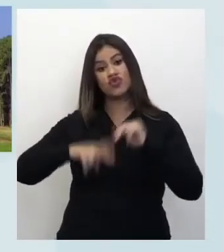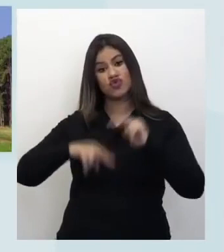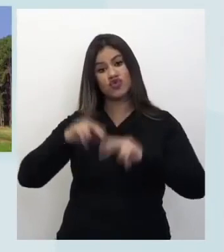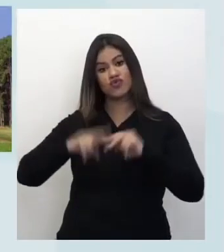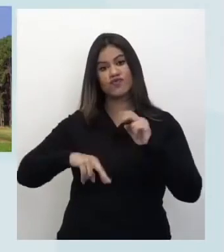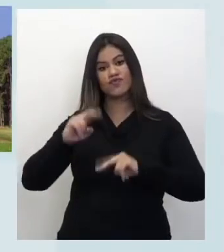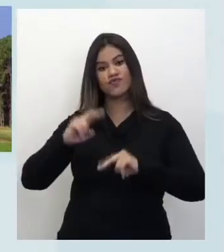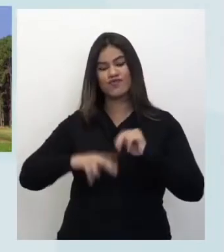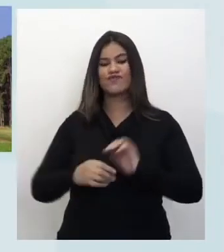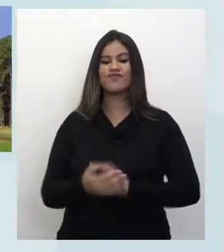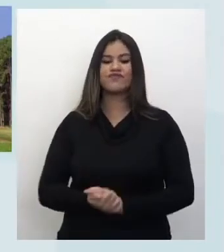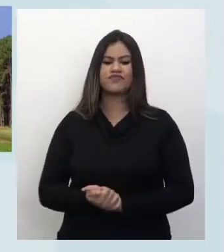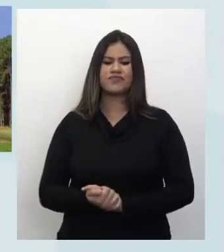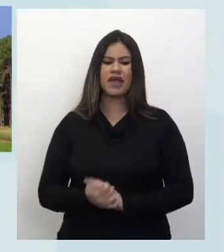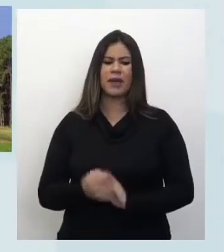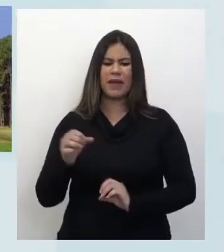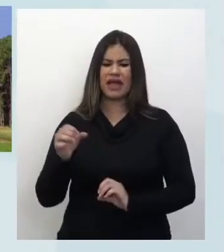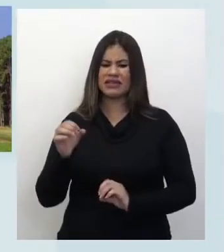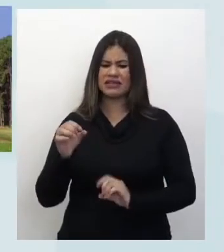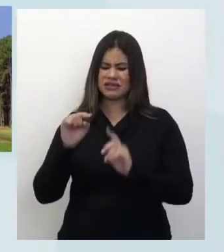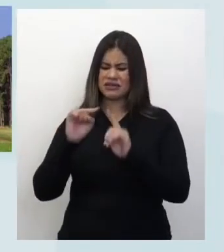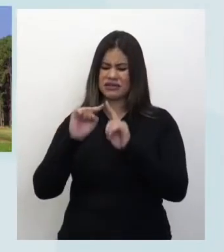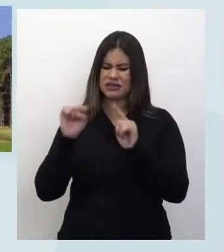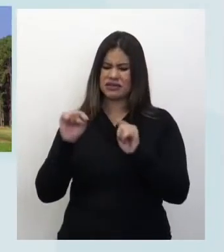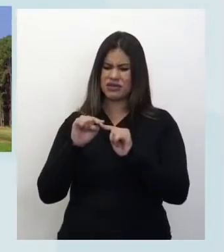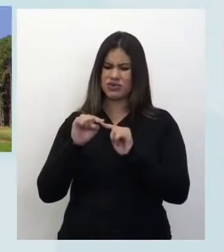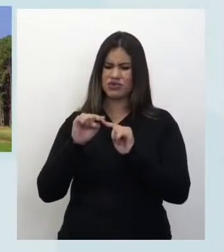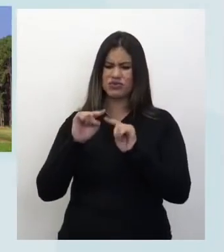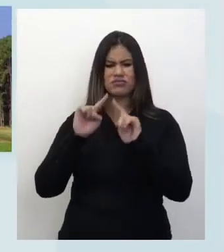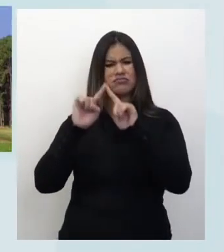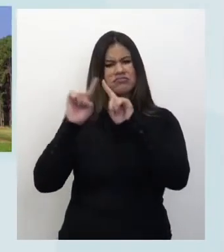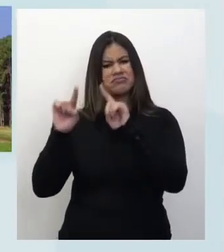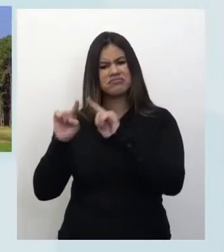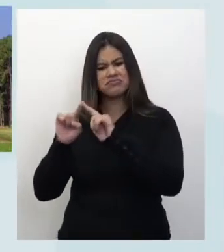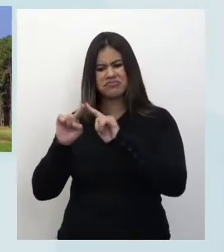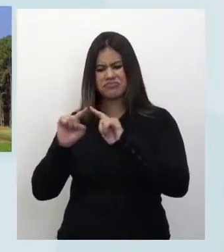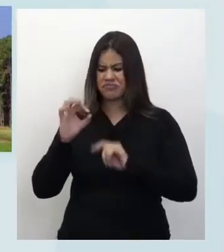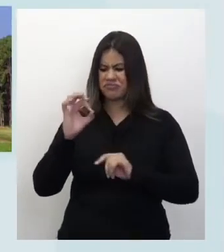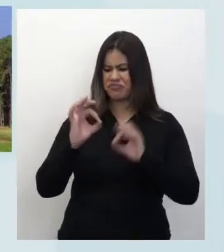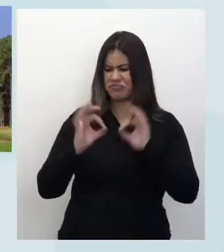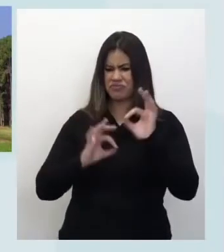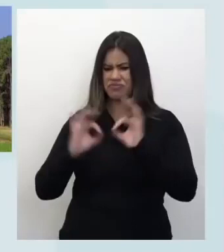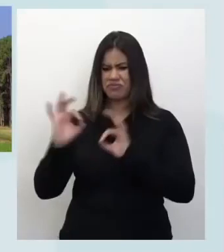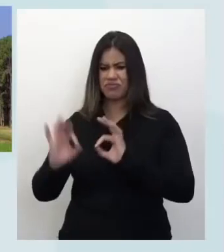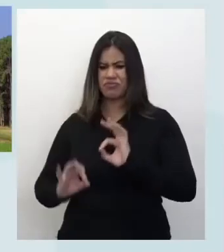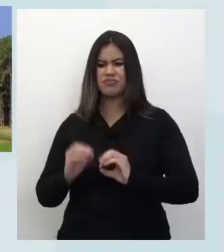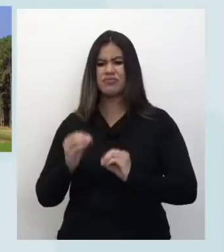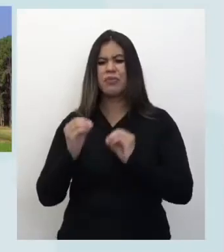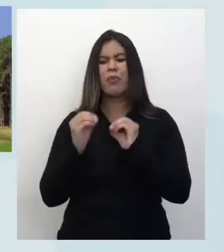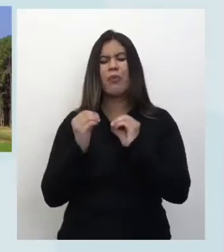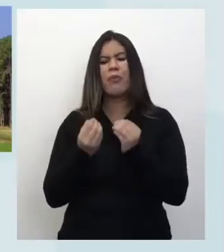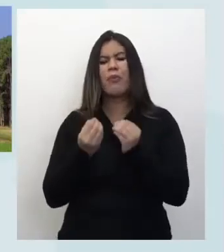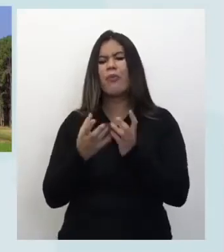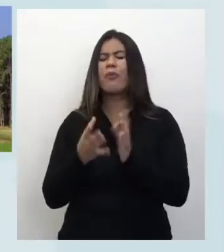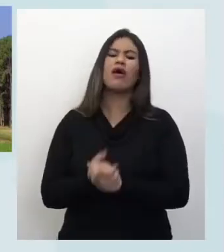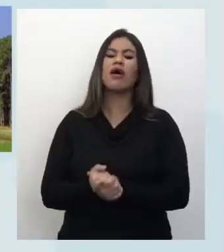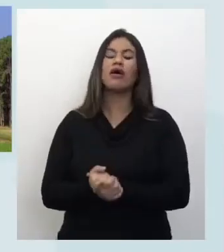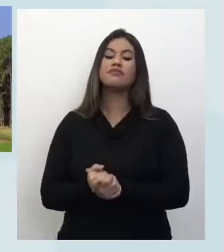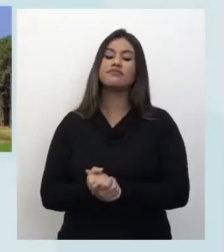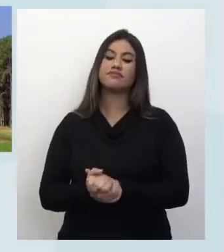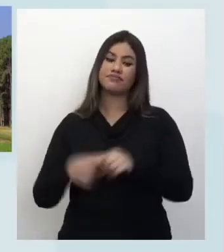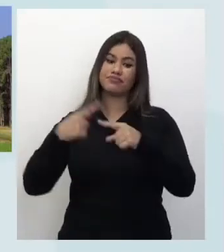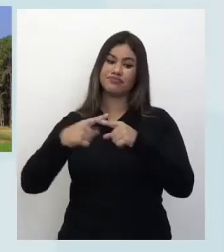que fica esses círculos, semicírculos, né? Por que fica essa formação? Justamente porque